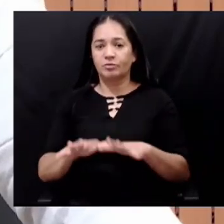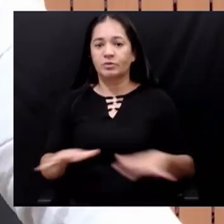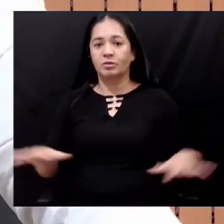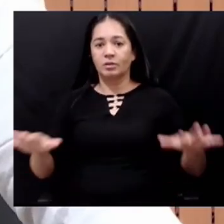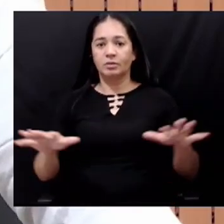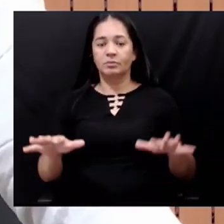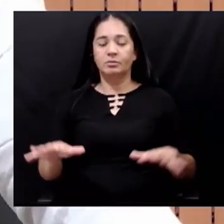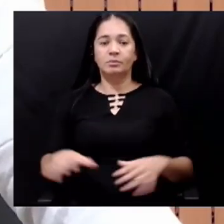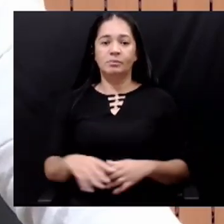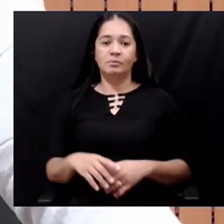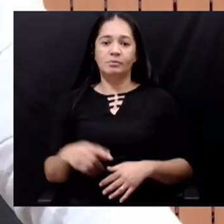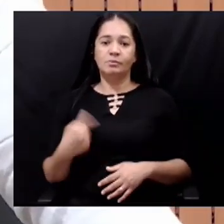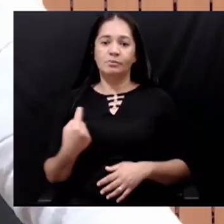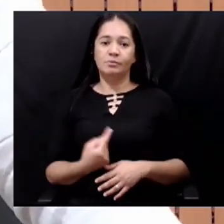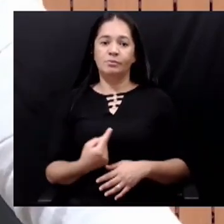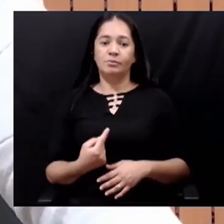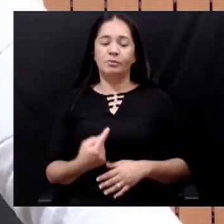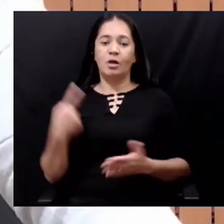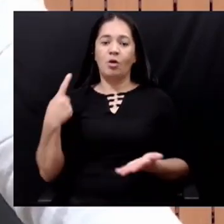parte, é um compromisso